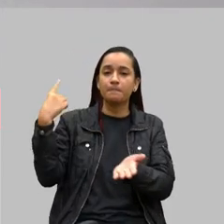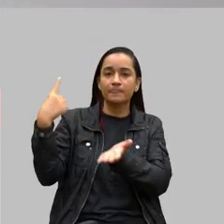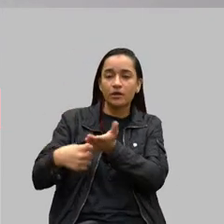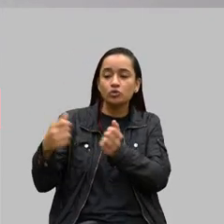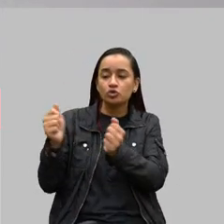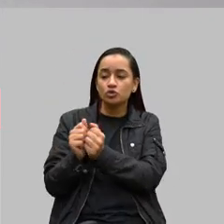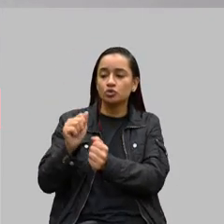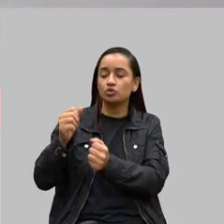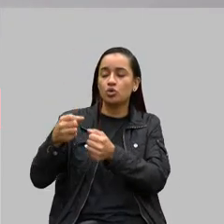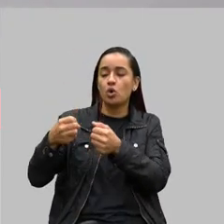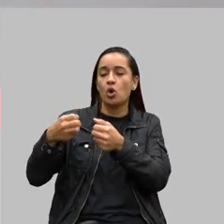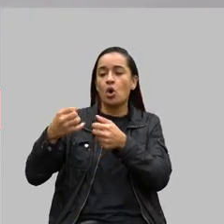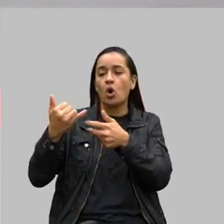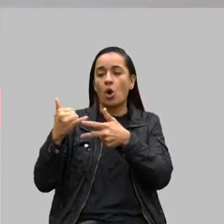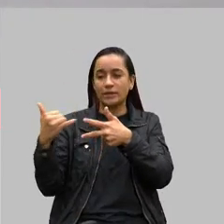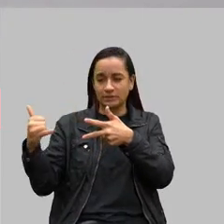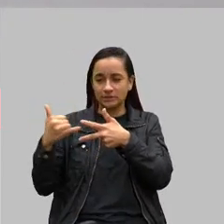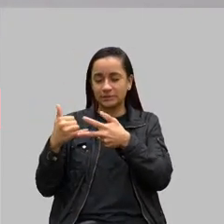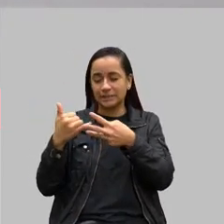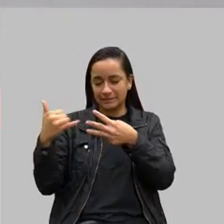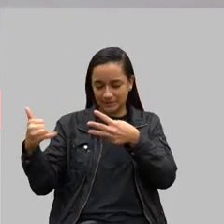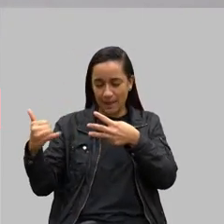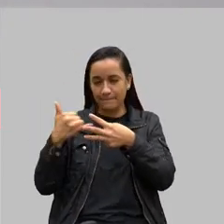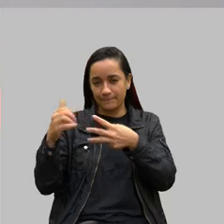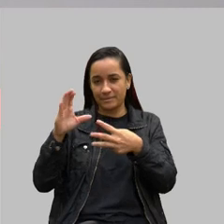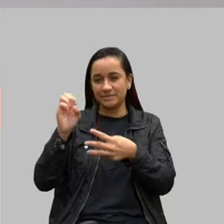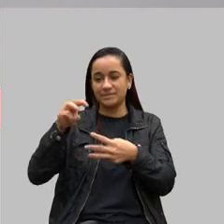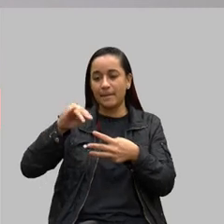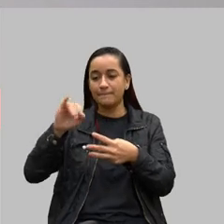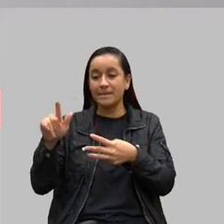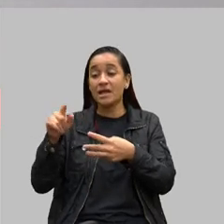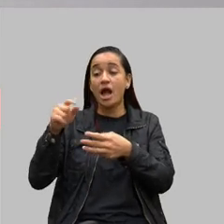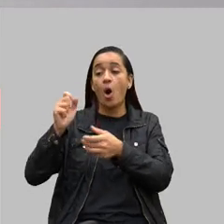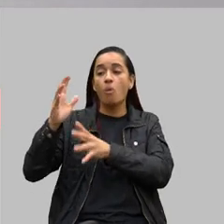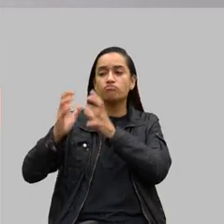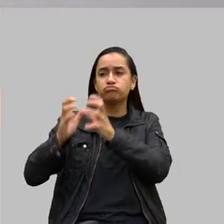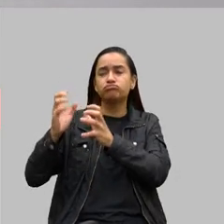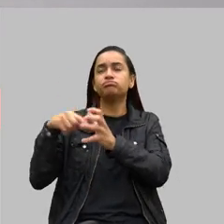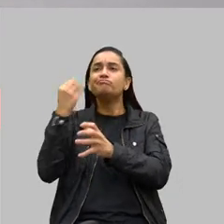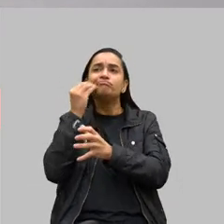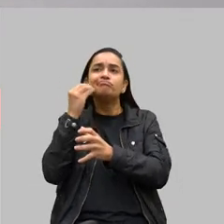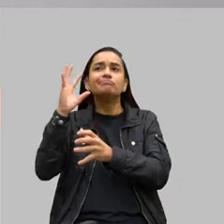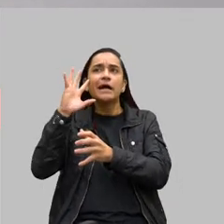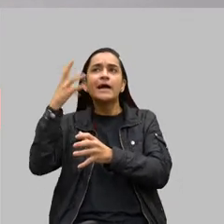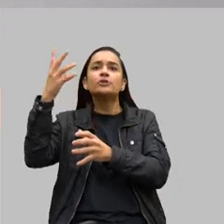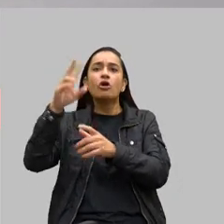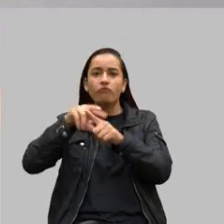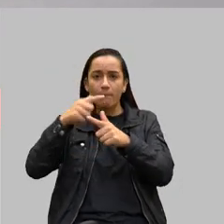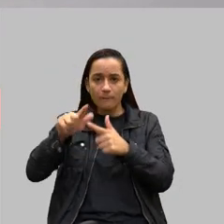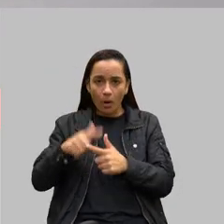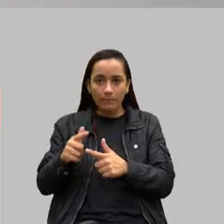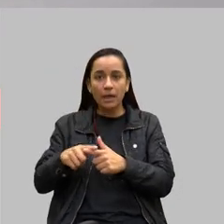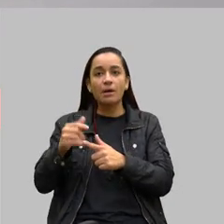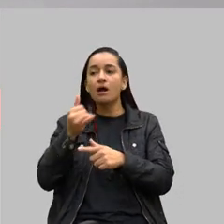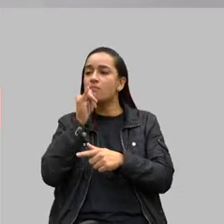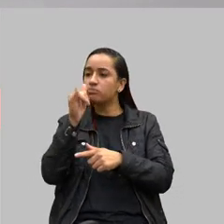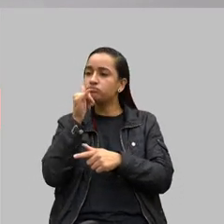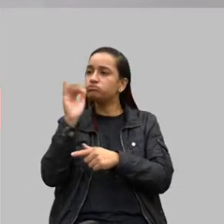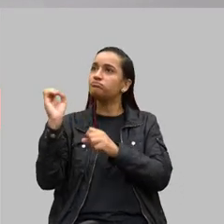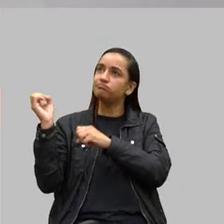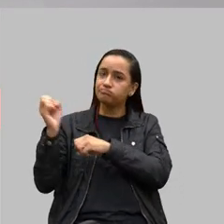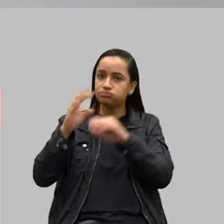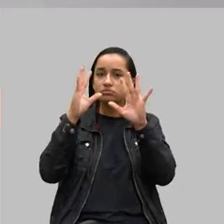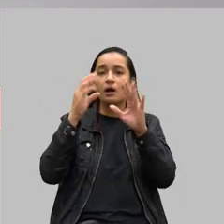briga que a gente vinha aí fazendo por causa da responsabilidade que até então era é repassada aos municípios mas que os municípios não t